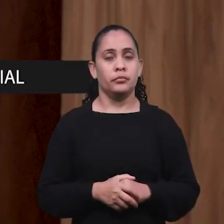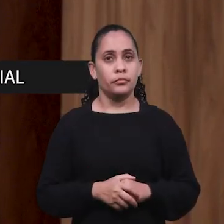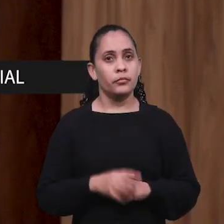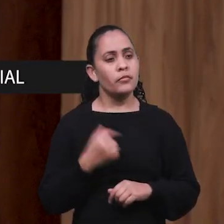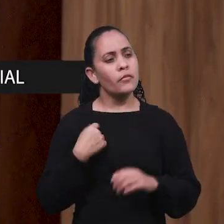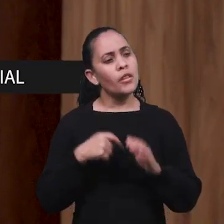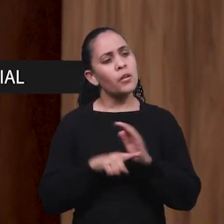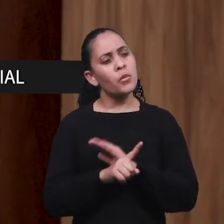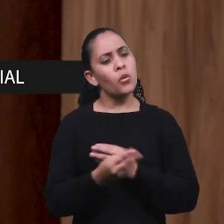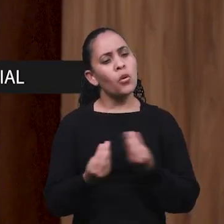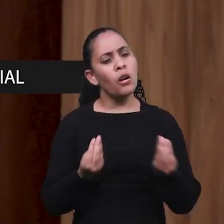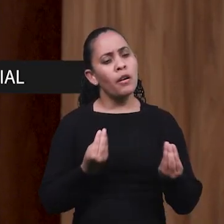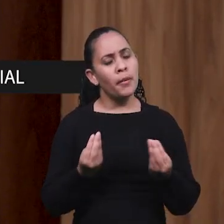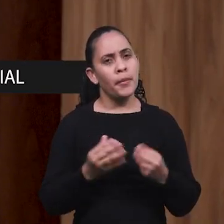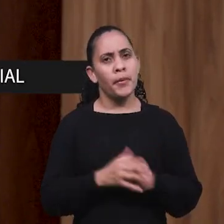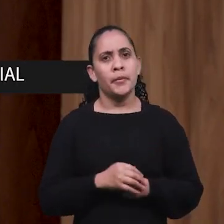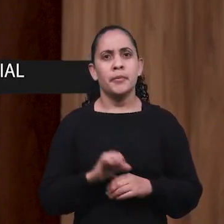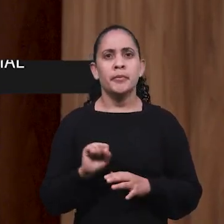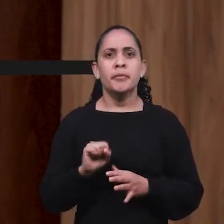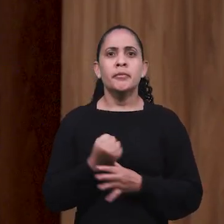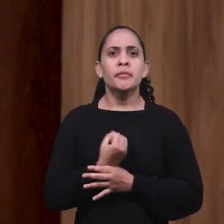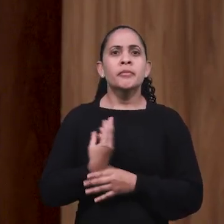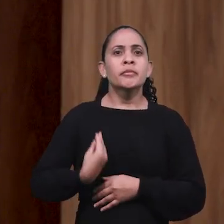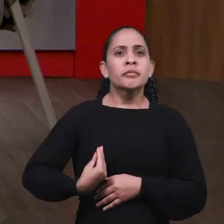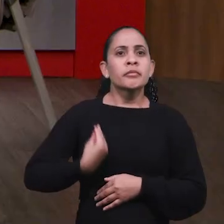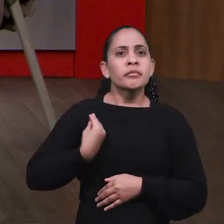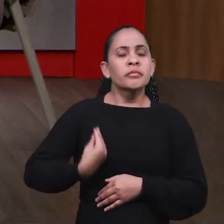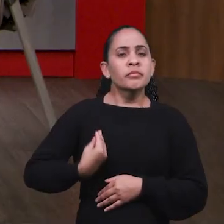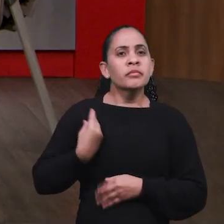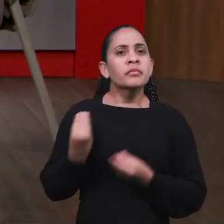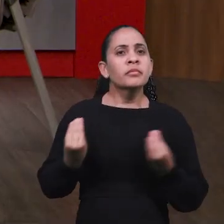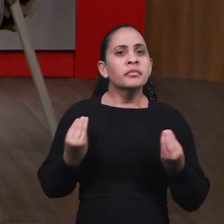sucessório. Aí eu pergunto, como o seguro de vida entra nisso?